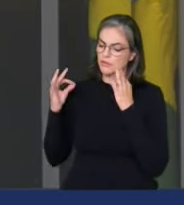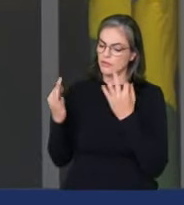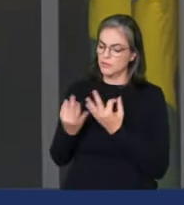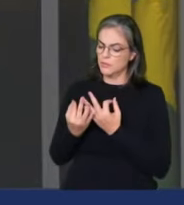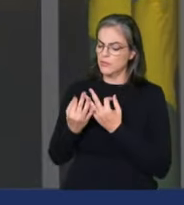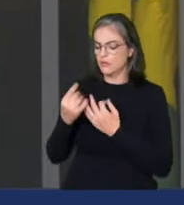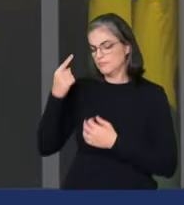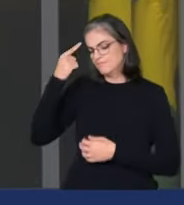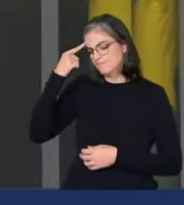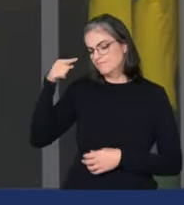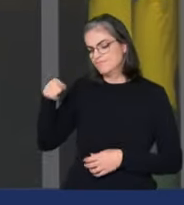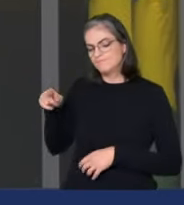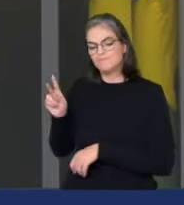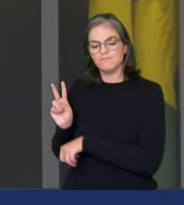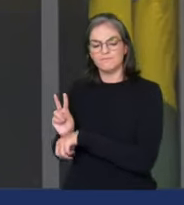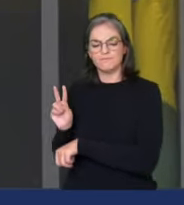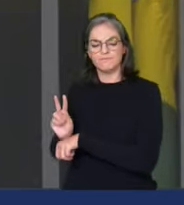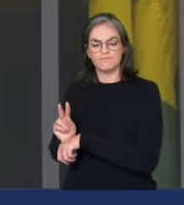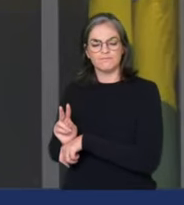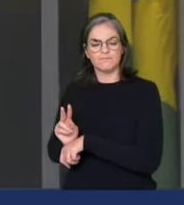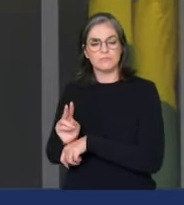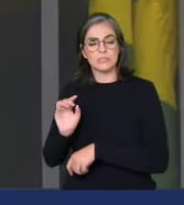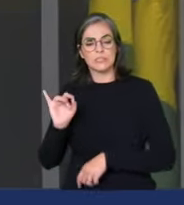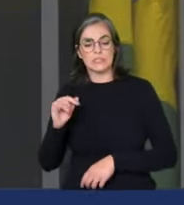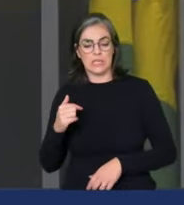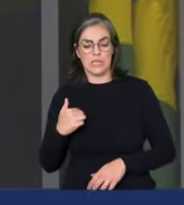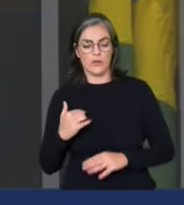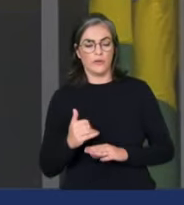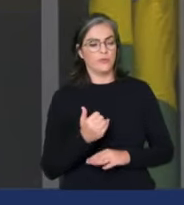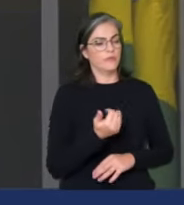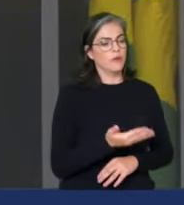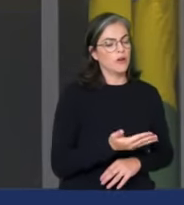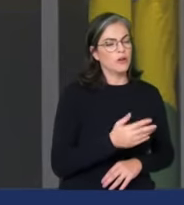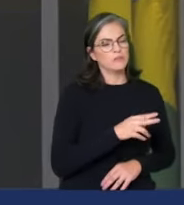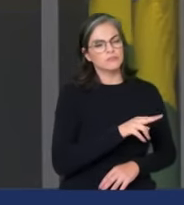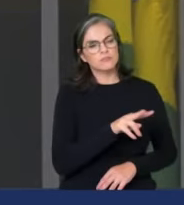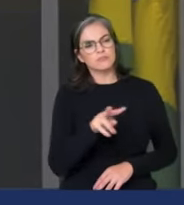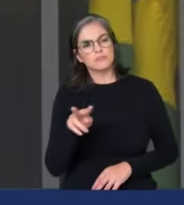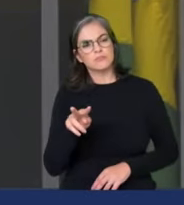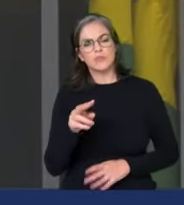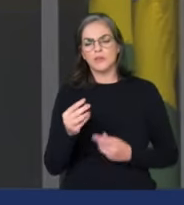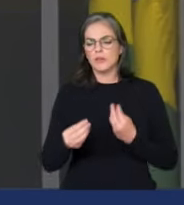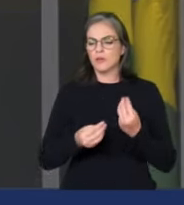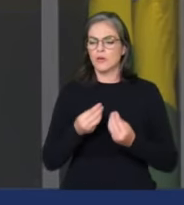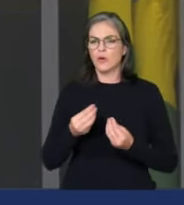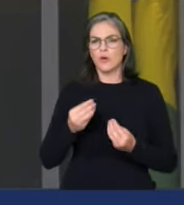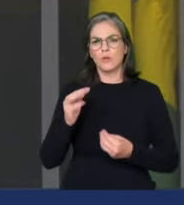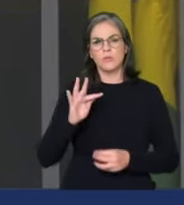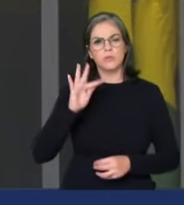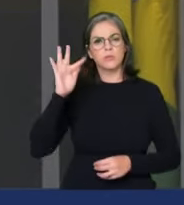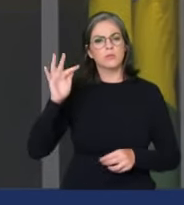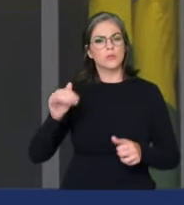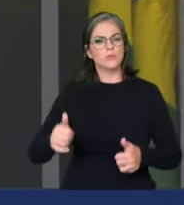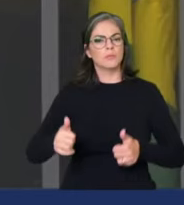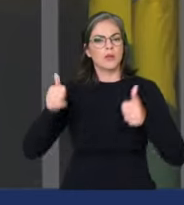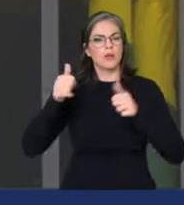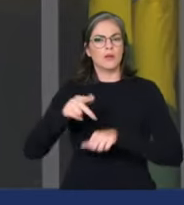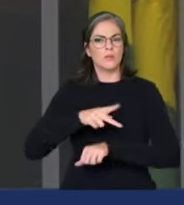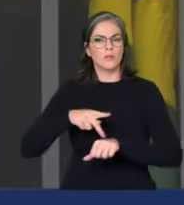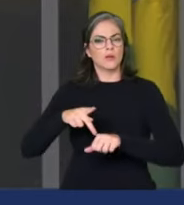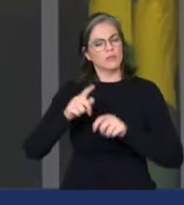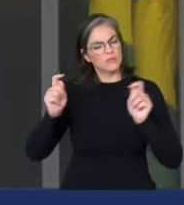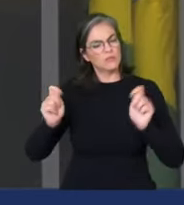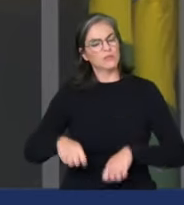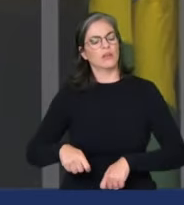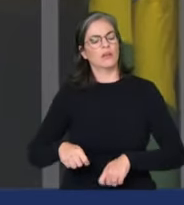minha cabeça, isso está permanente, que a gente pode envelhecer num país melhor, numa cidade melhor, num